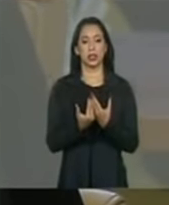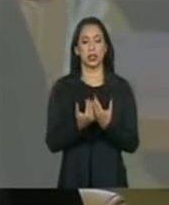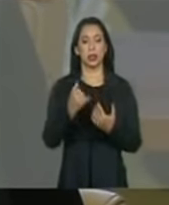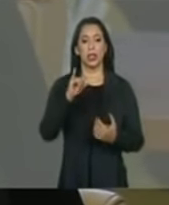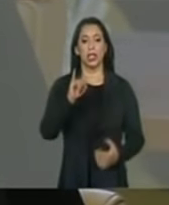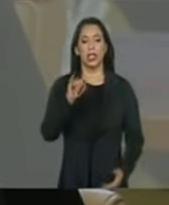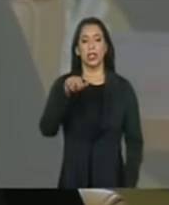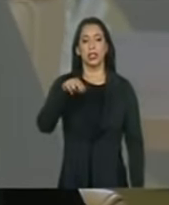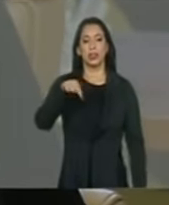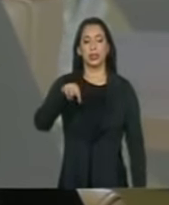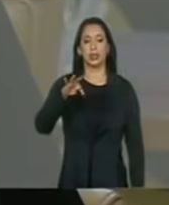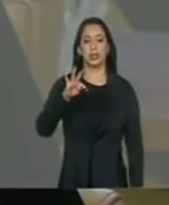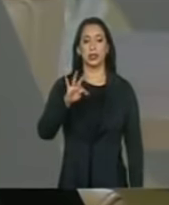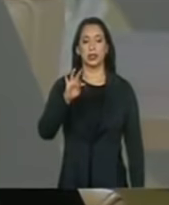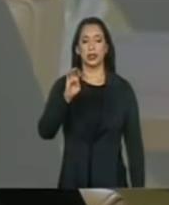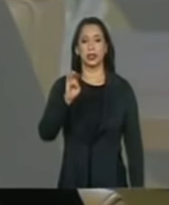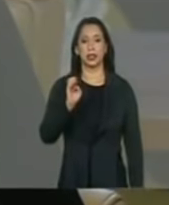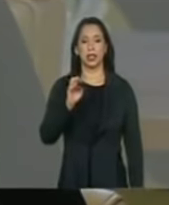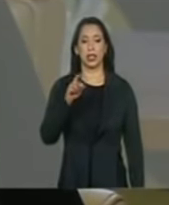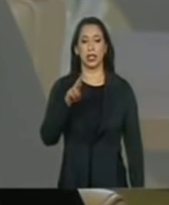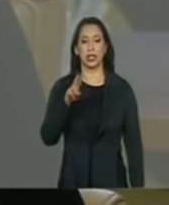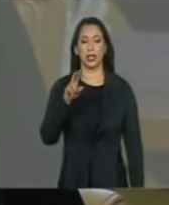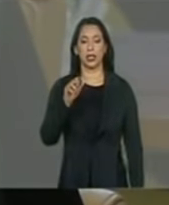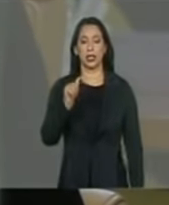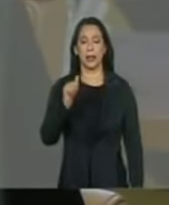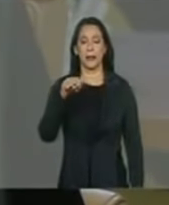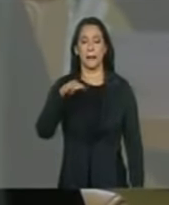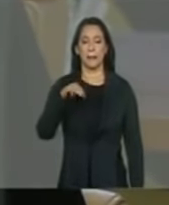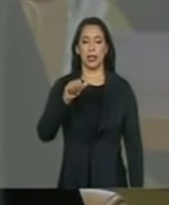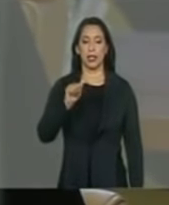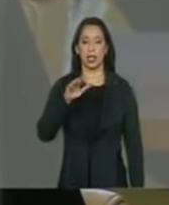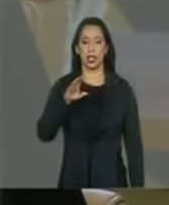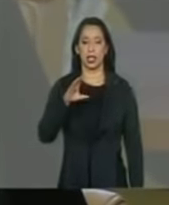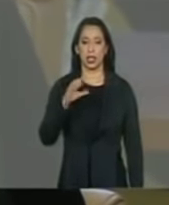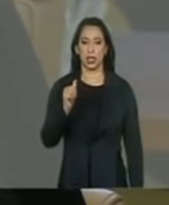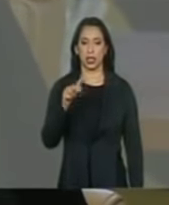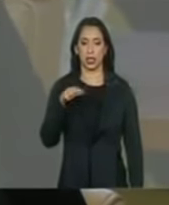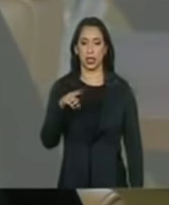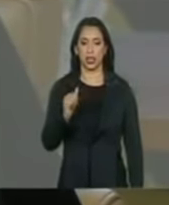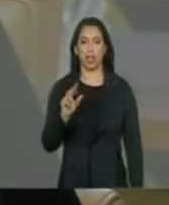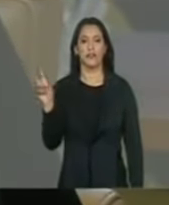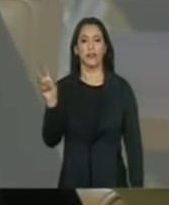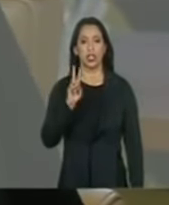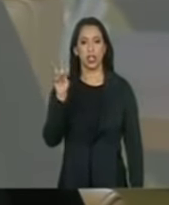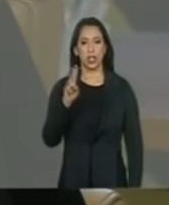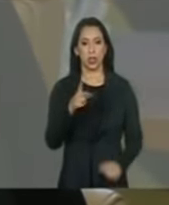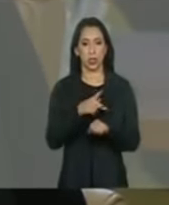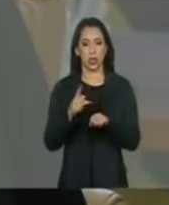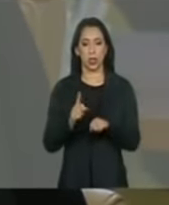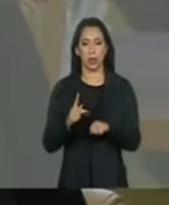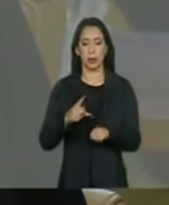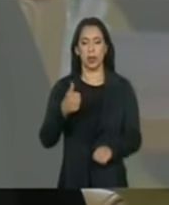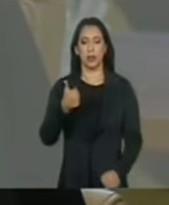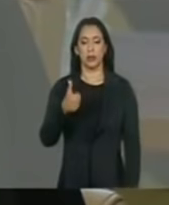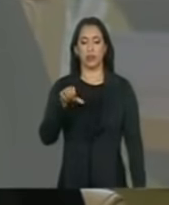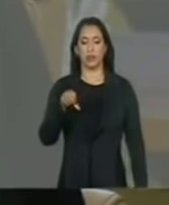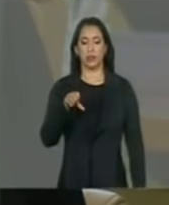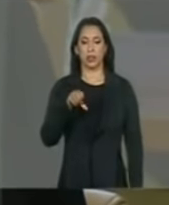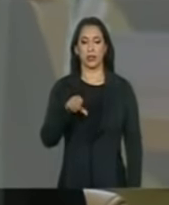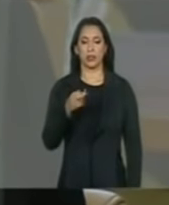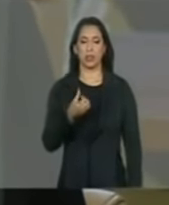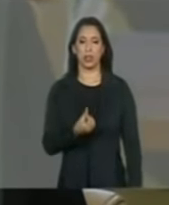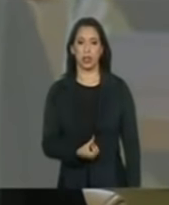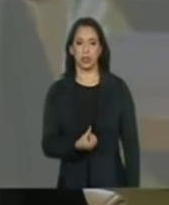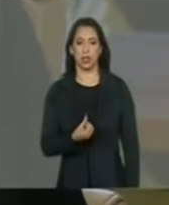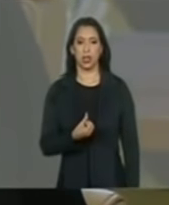corrupção celebrado na venezuela em 1996 da convenção das nações unidas celebrado em